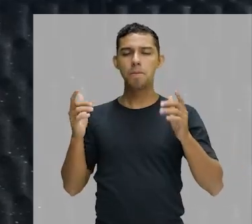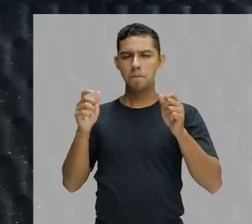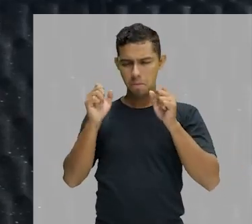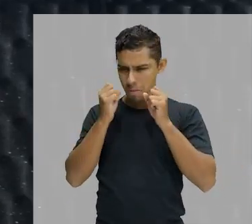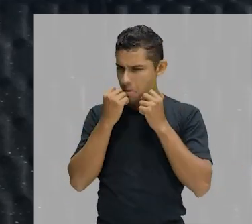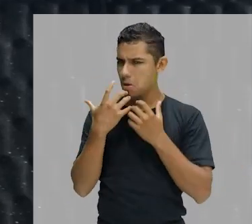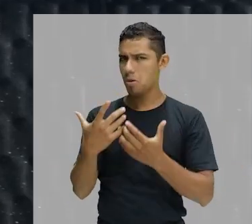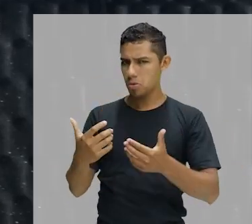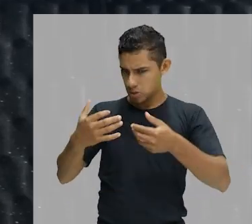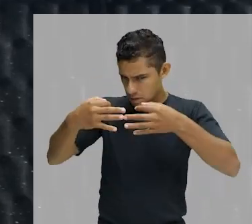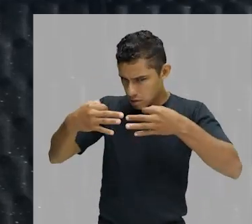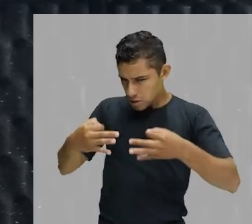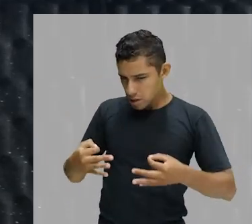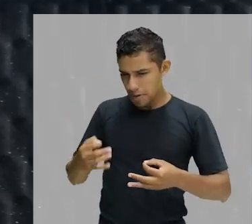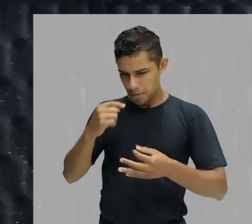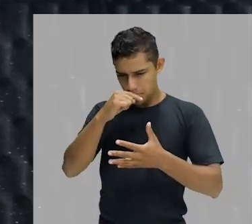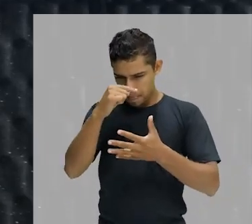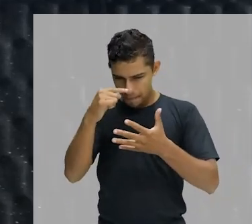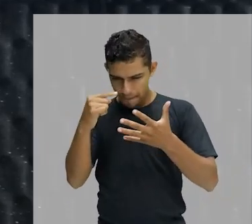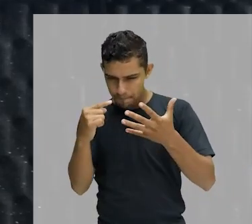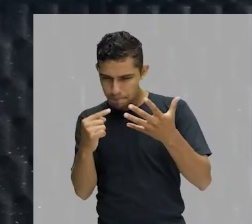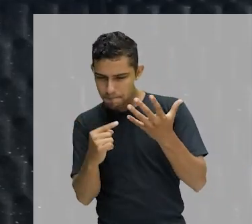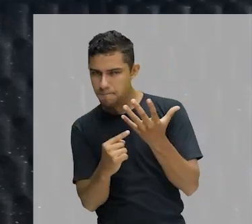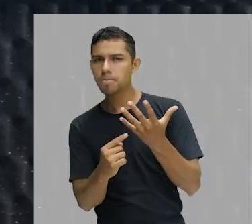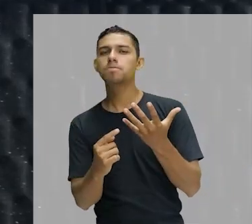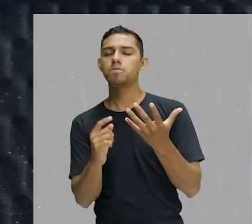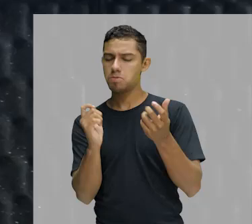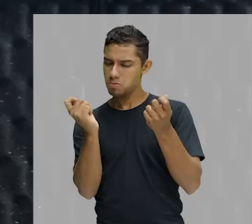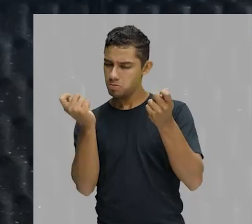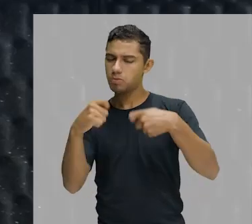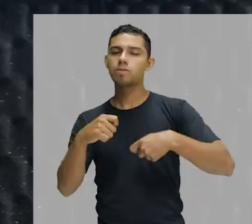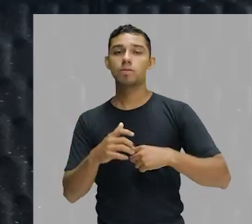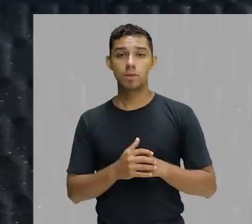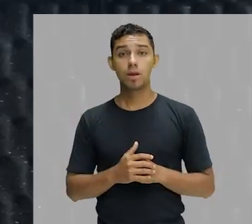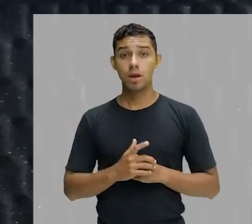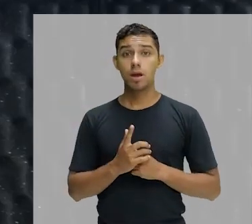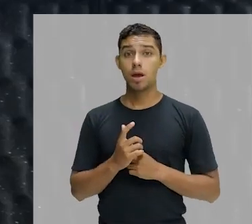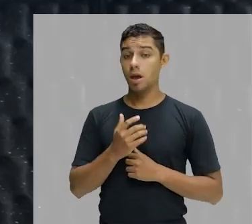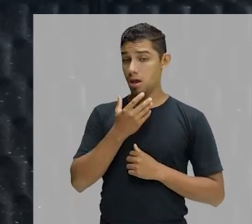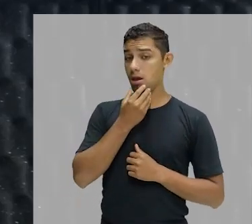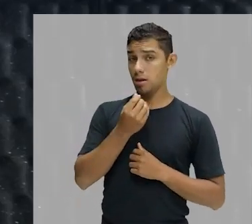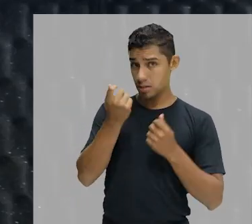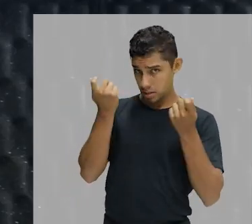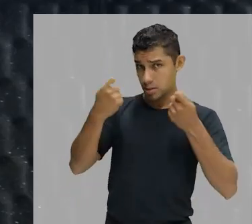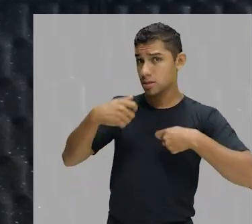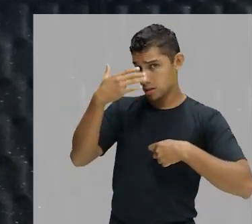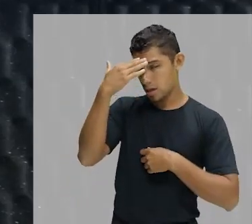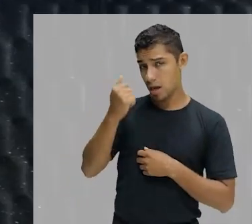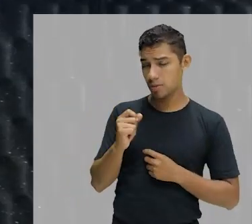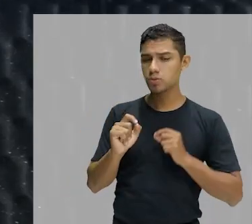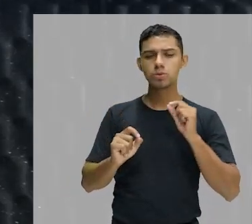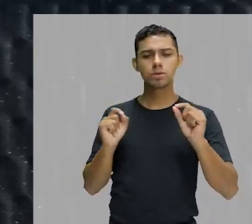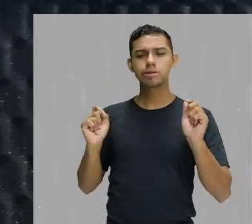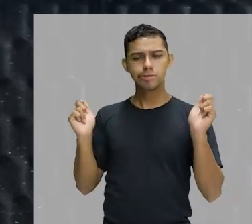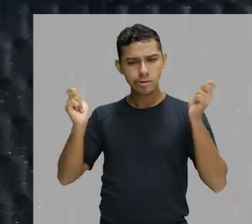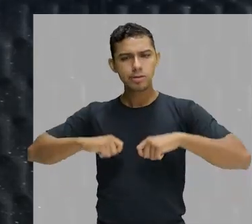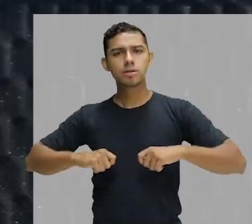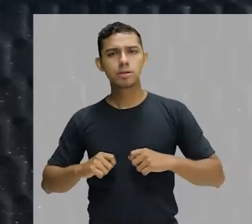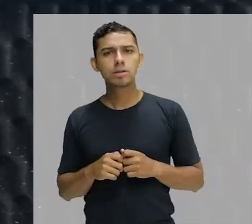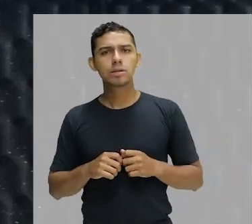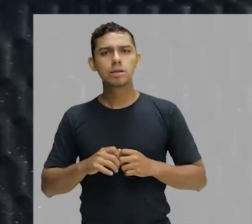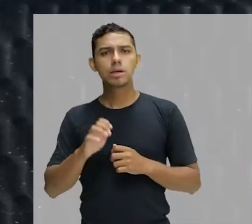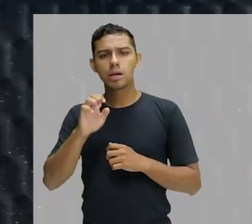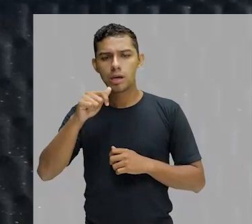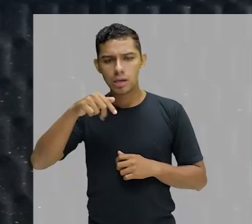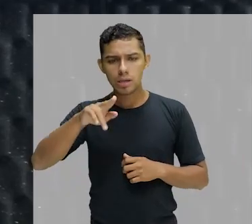Bem consciente. Isso é realizado, esse trabalho é realizado. Ele sabe o que ele tem que aplicar ali para manter-se